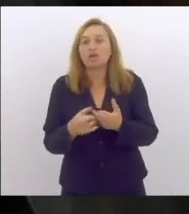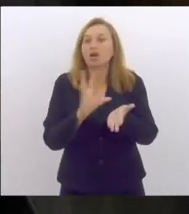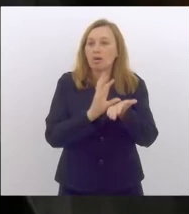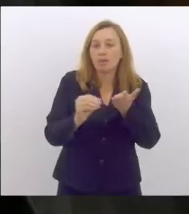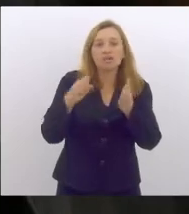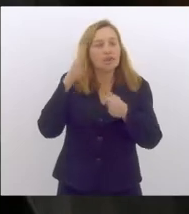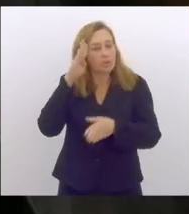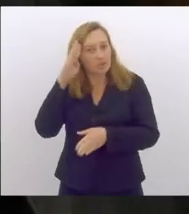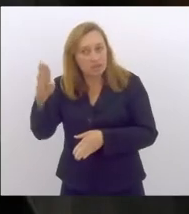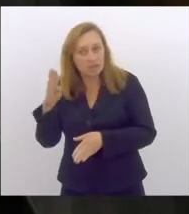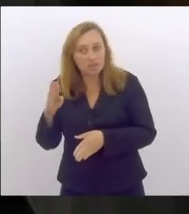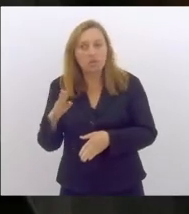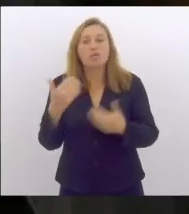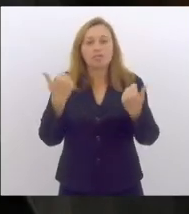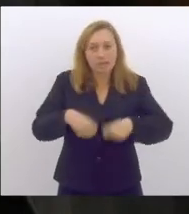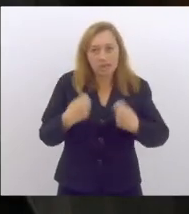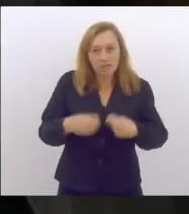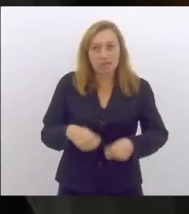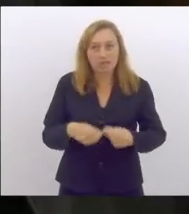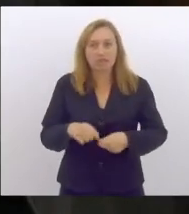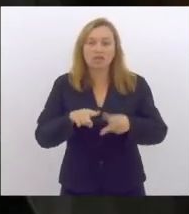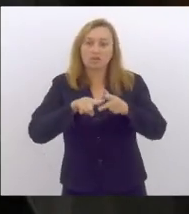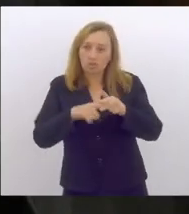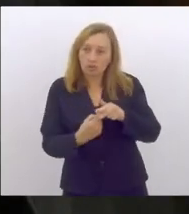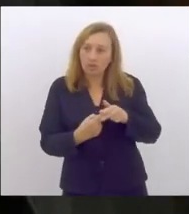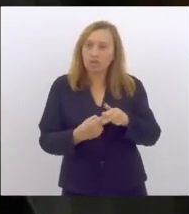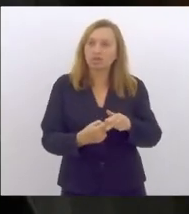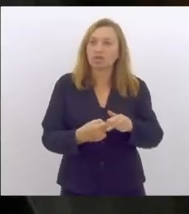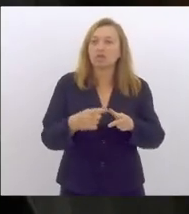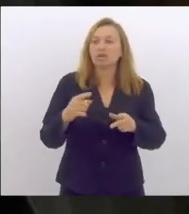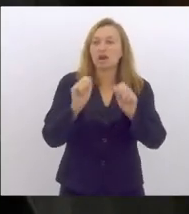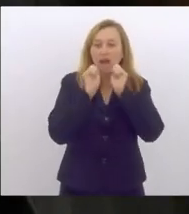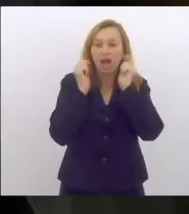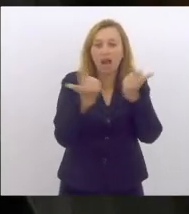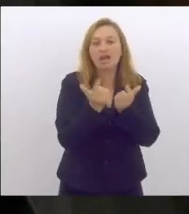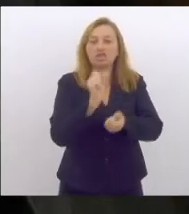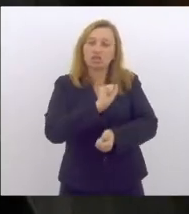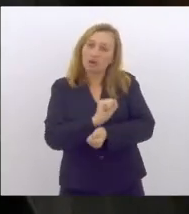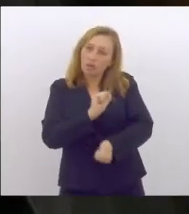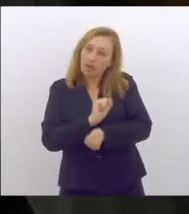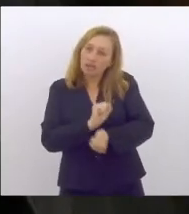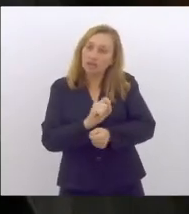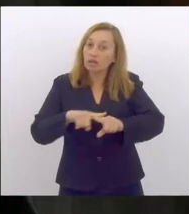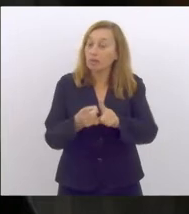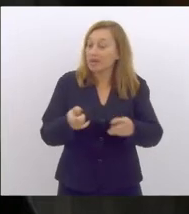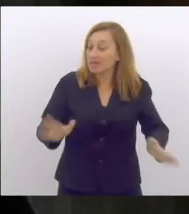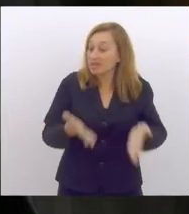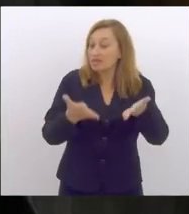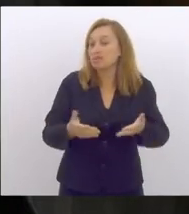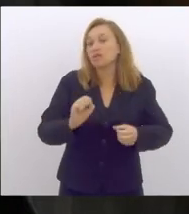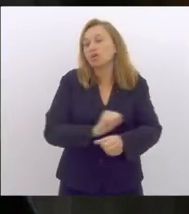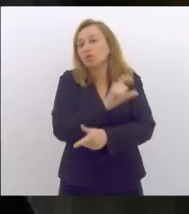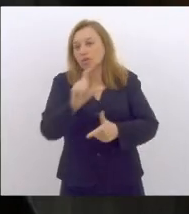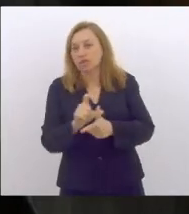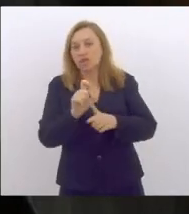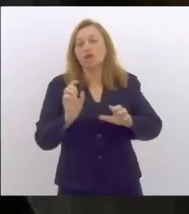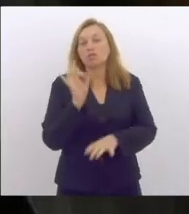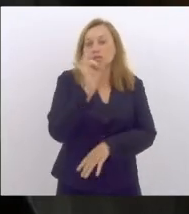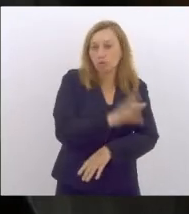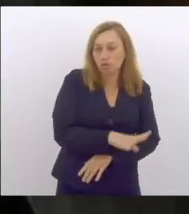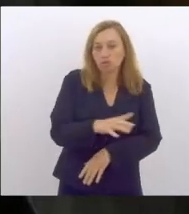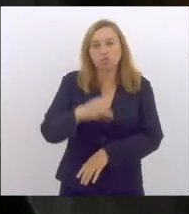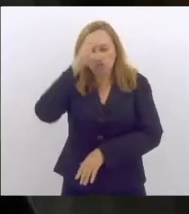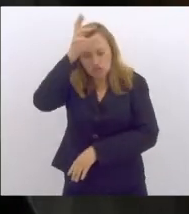pauta Central Londrina precisam dessa regulamentação alérgica está esperando mas iniciativa do Poder Executivo e por último